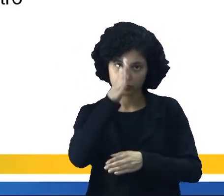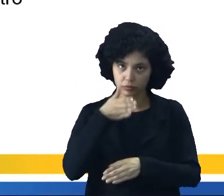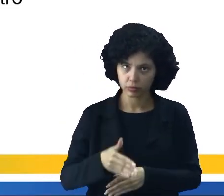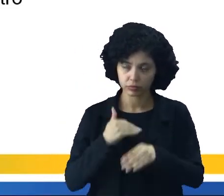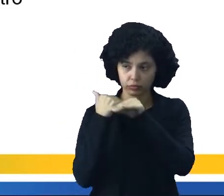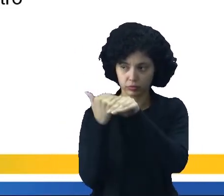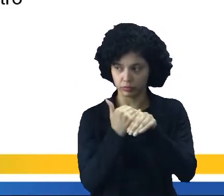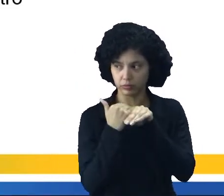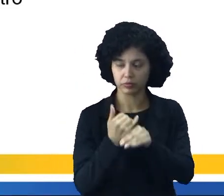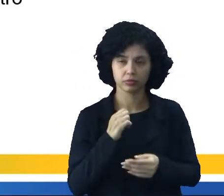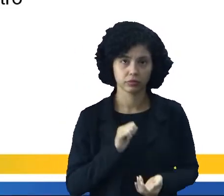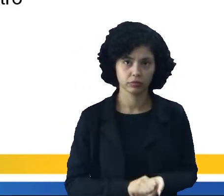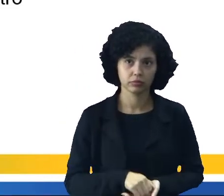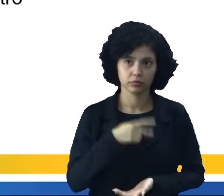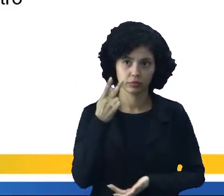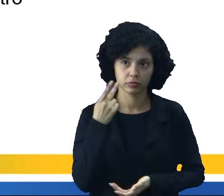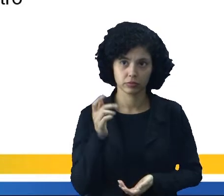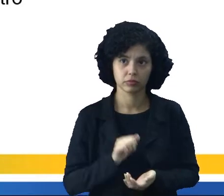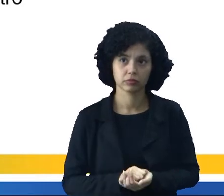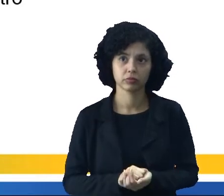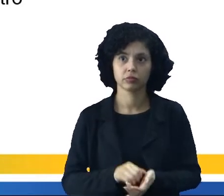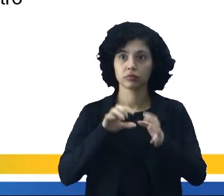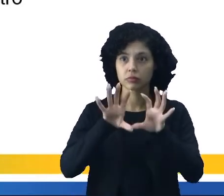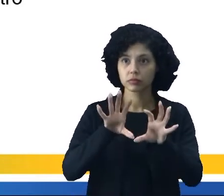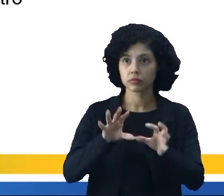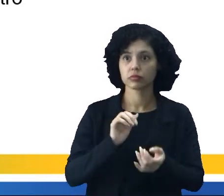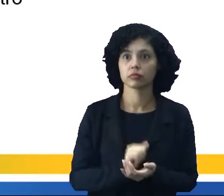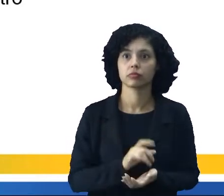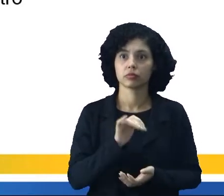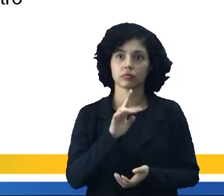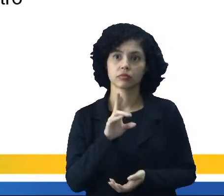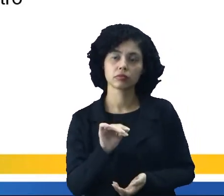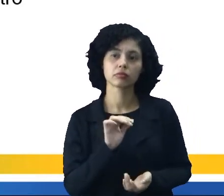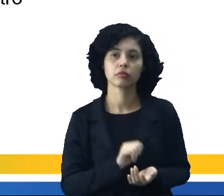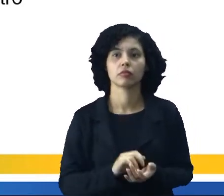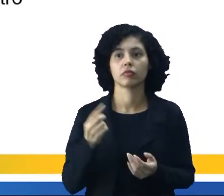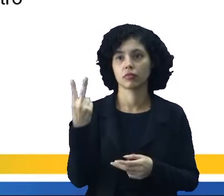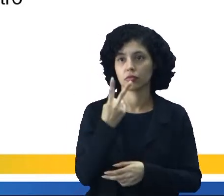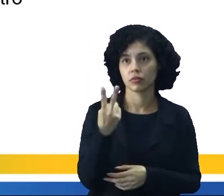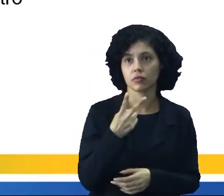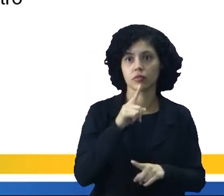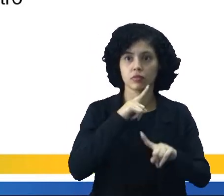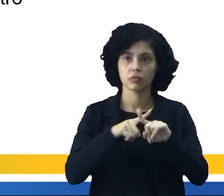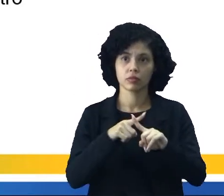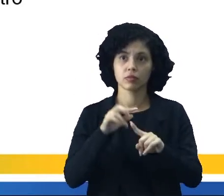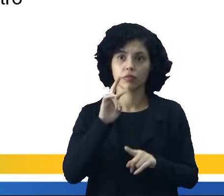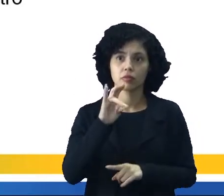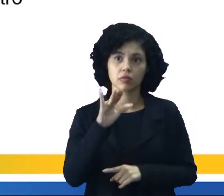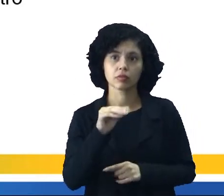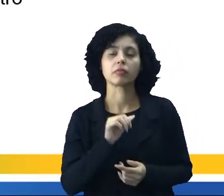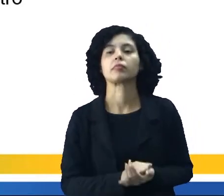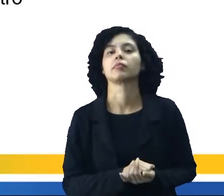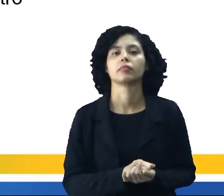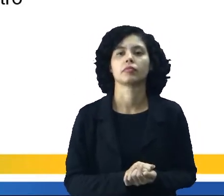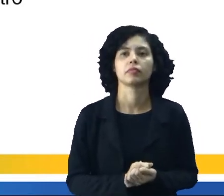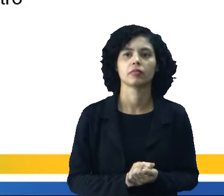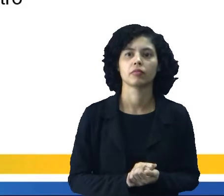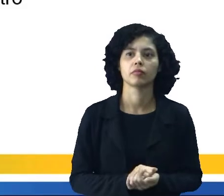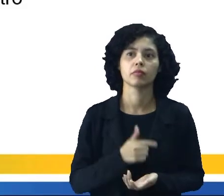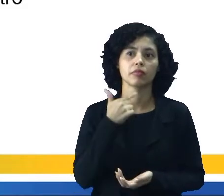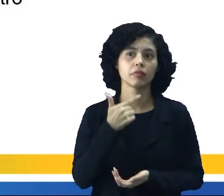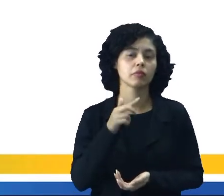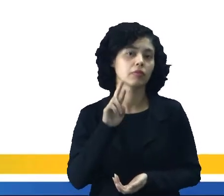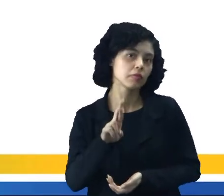Metades iguais dito isso o diâmetro equivale duas vezes o raio ou seja o diâmetro é